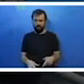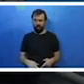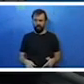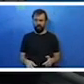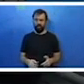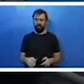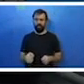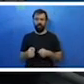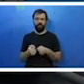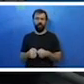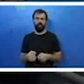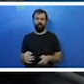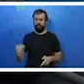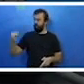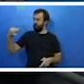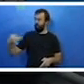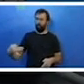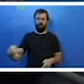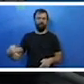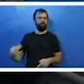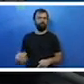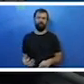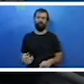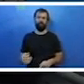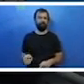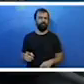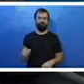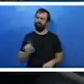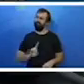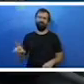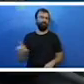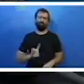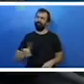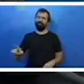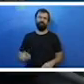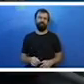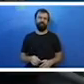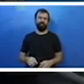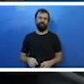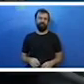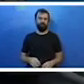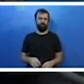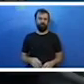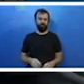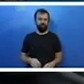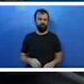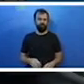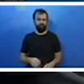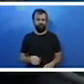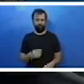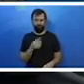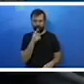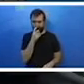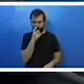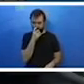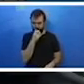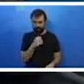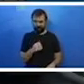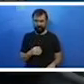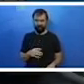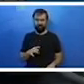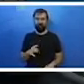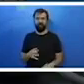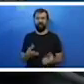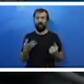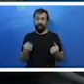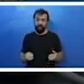certo? Não aceitem líderes políticos corruptos. Então vamos